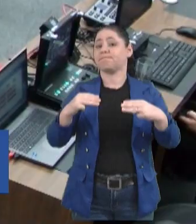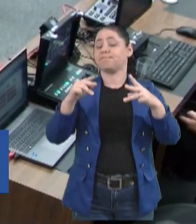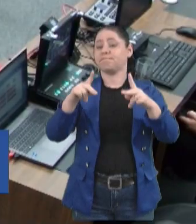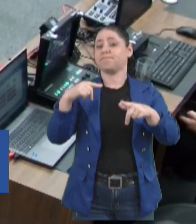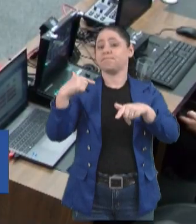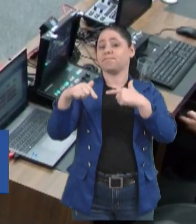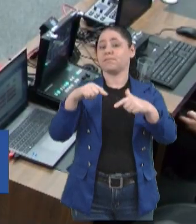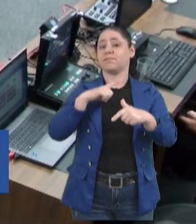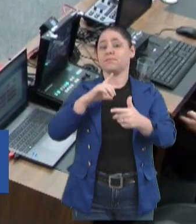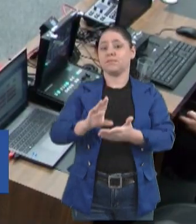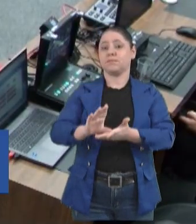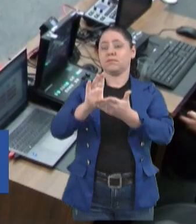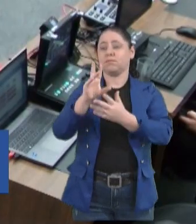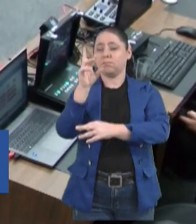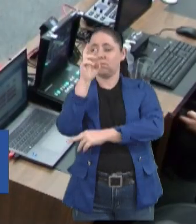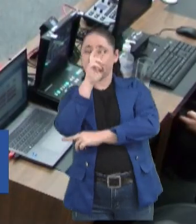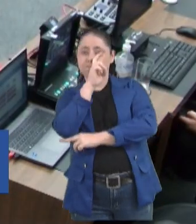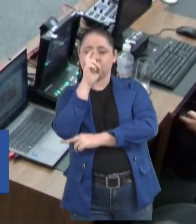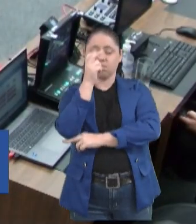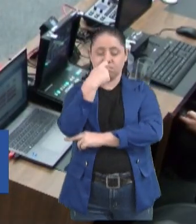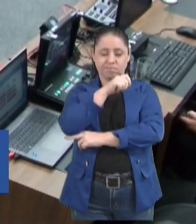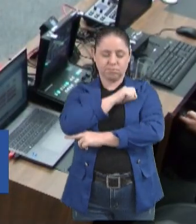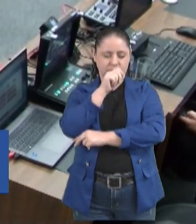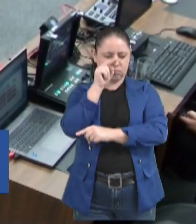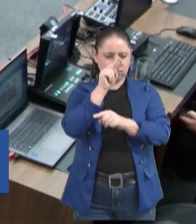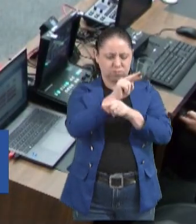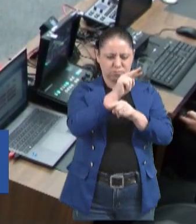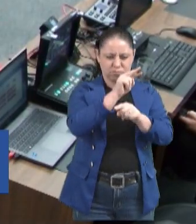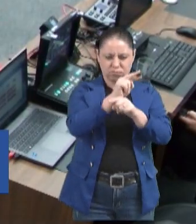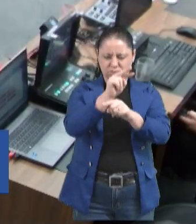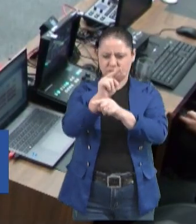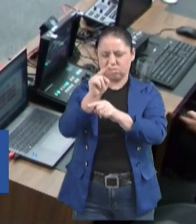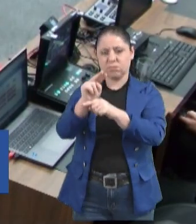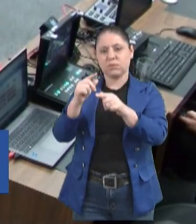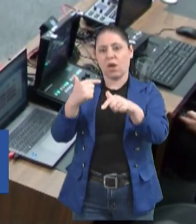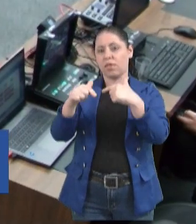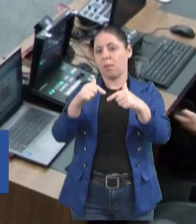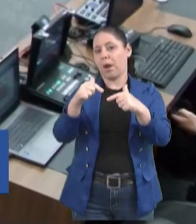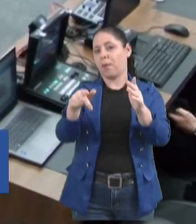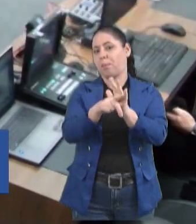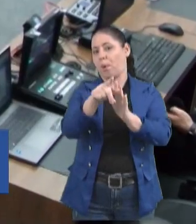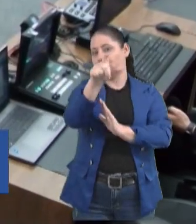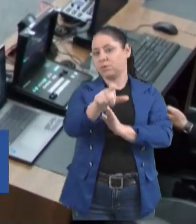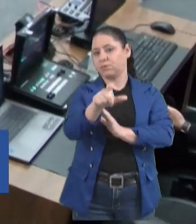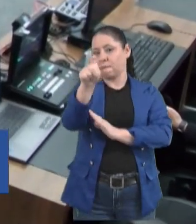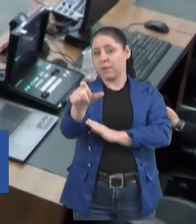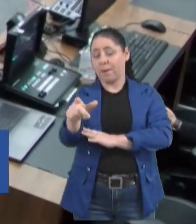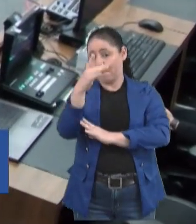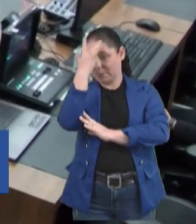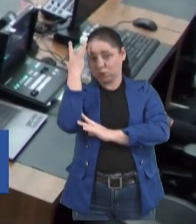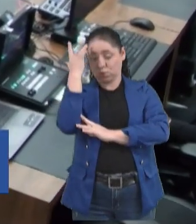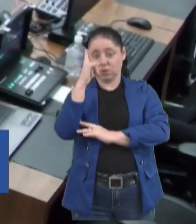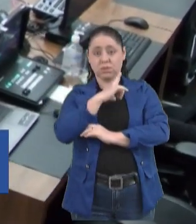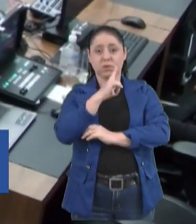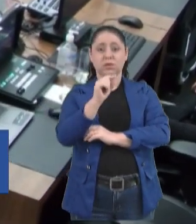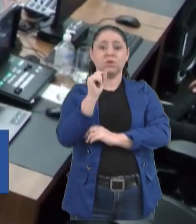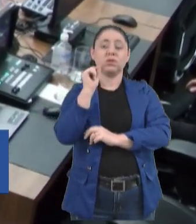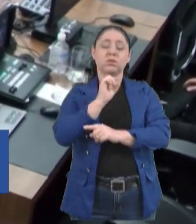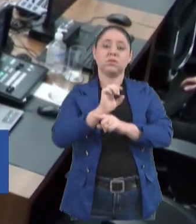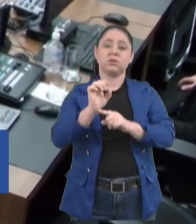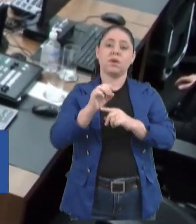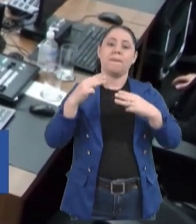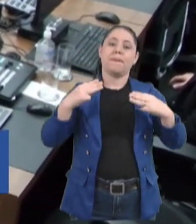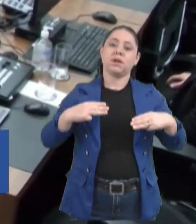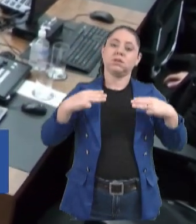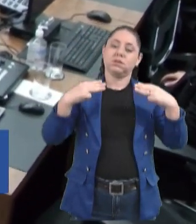comissão permanente de fiscalização das condições de trabalho no estado,